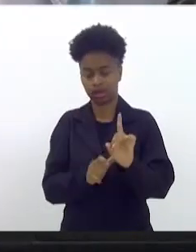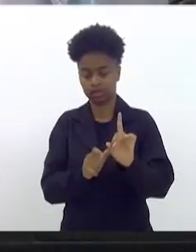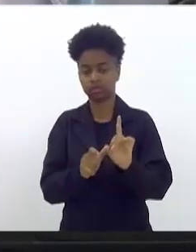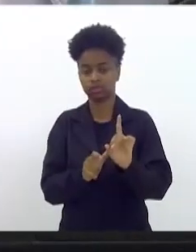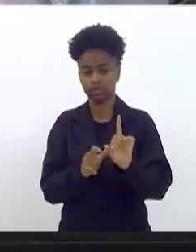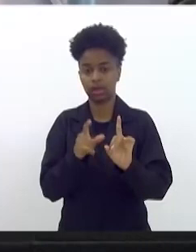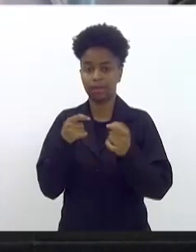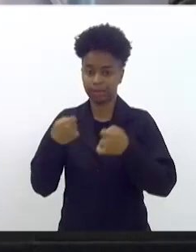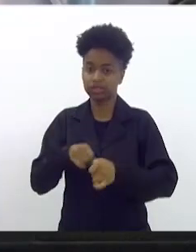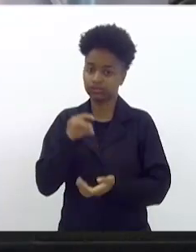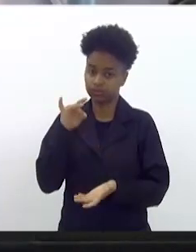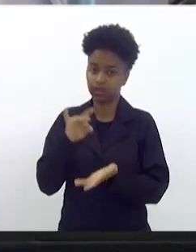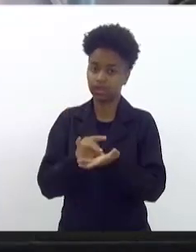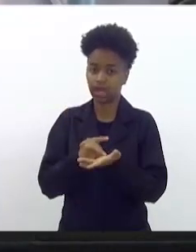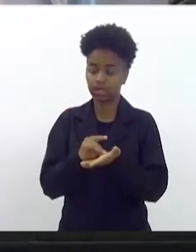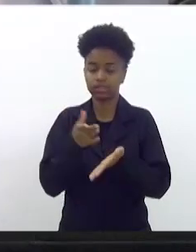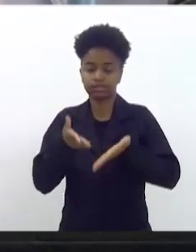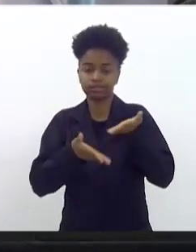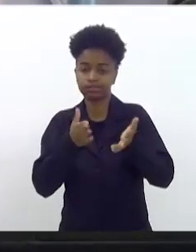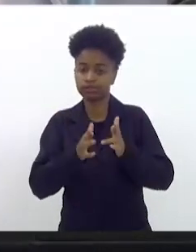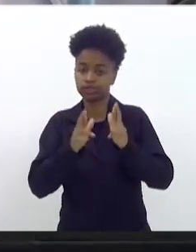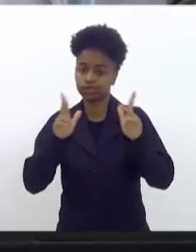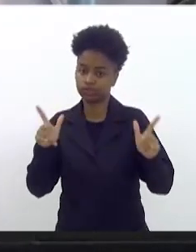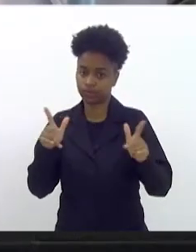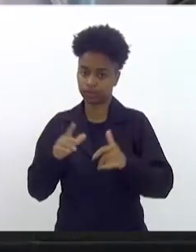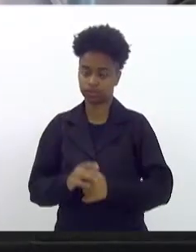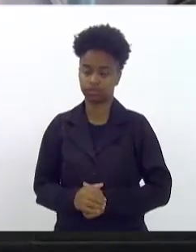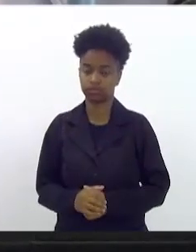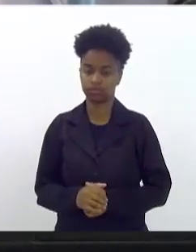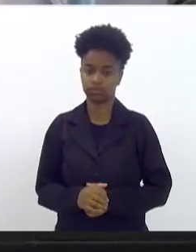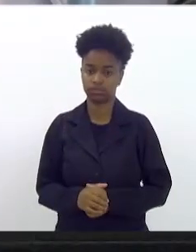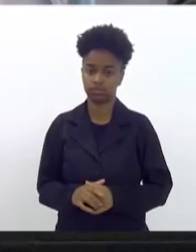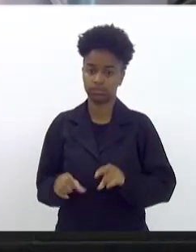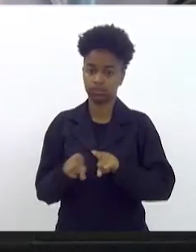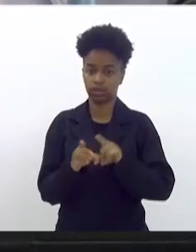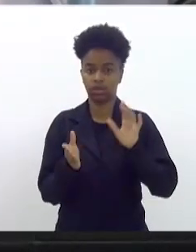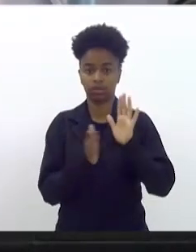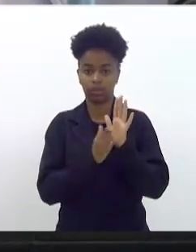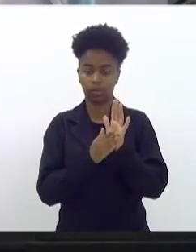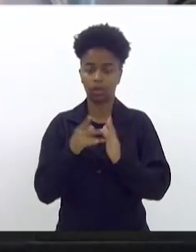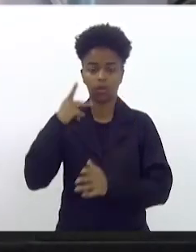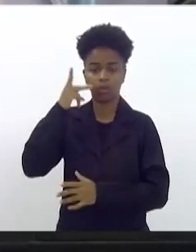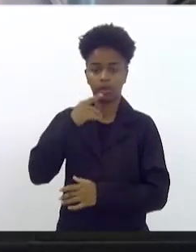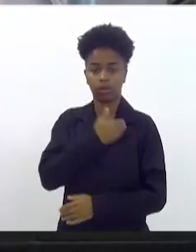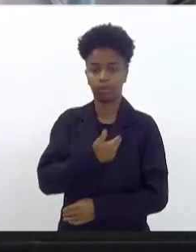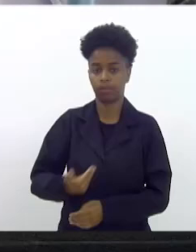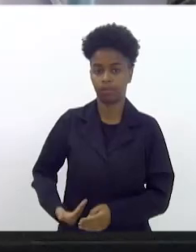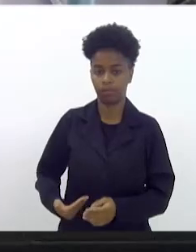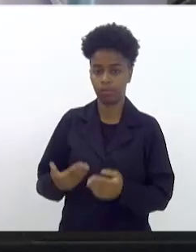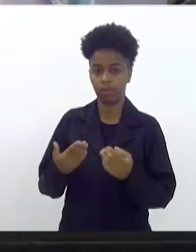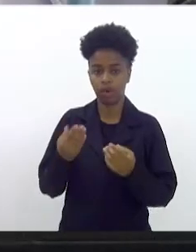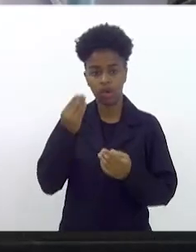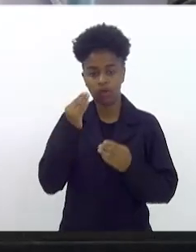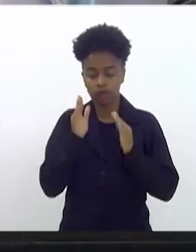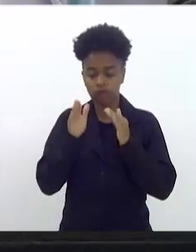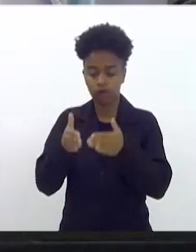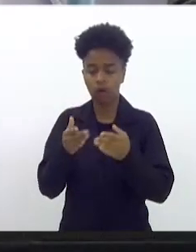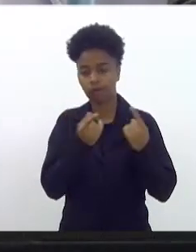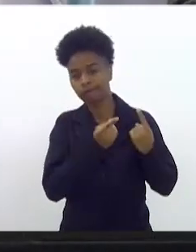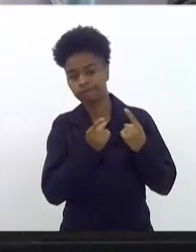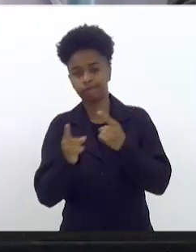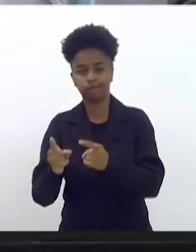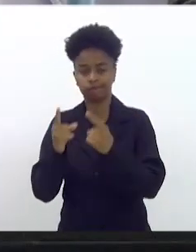verdadeiramente o acolhimento diferenciado. Propor políticas públicas de combate ao enfrentamento da violência contra as